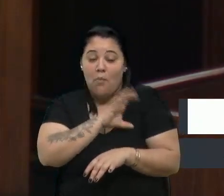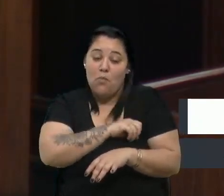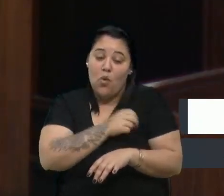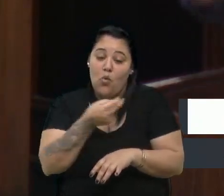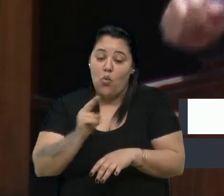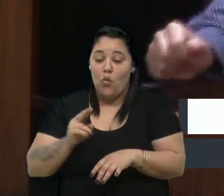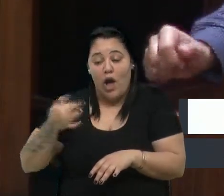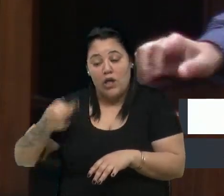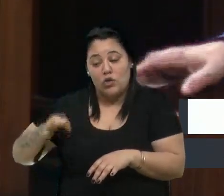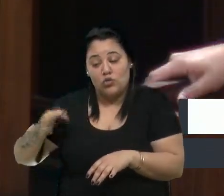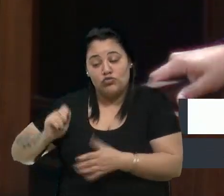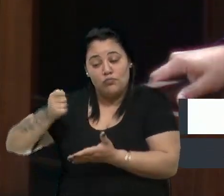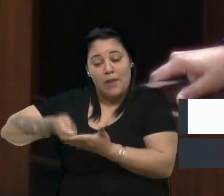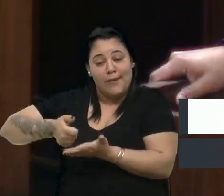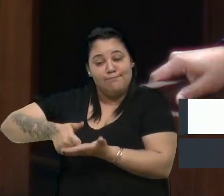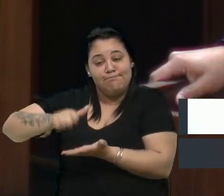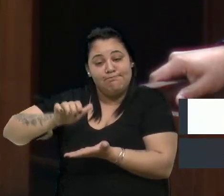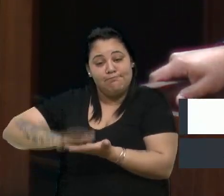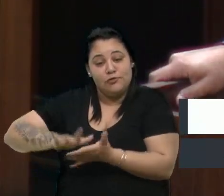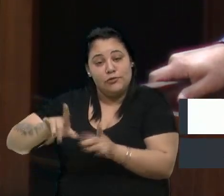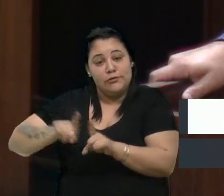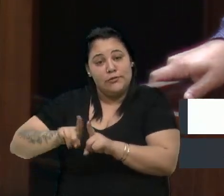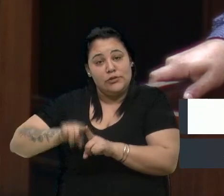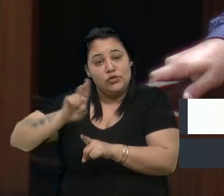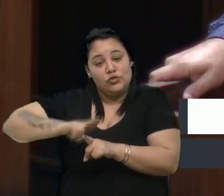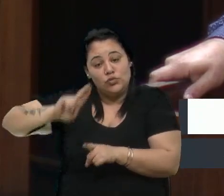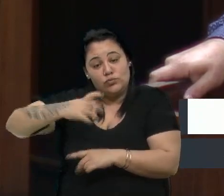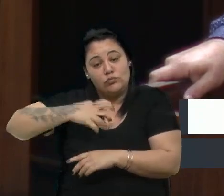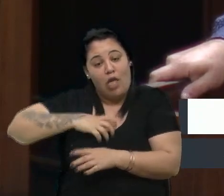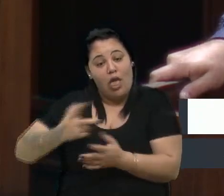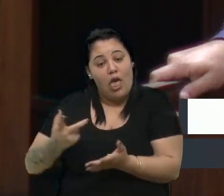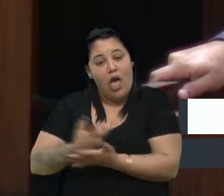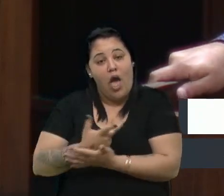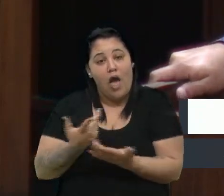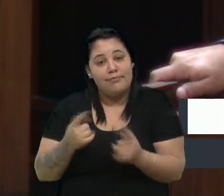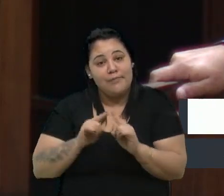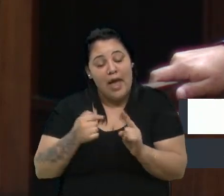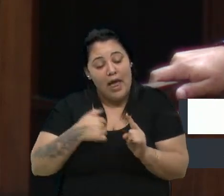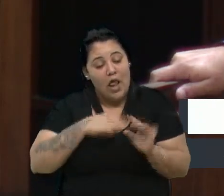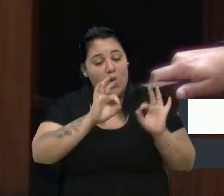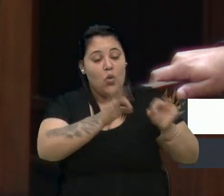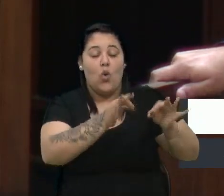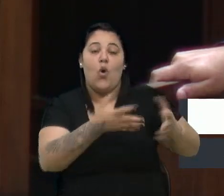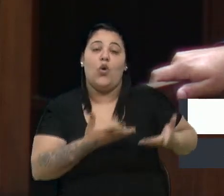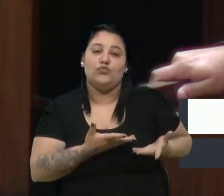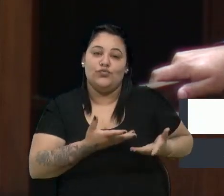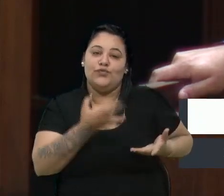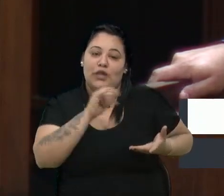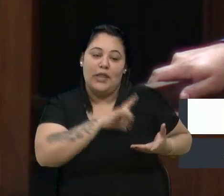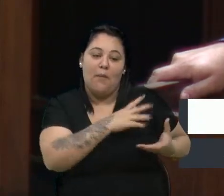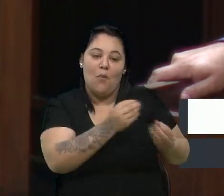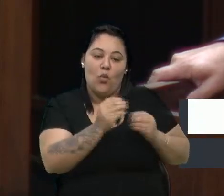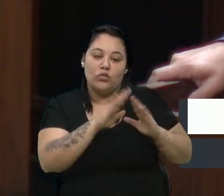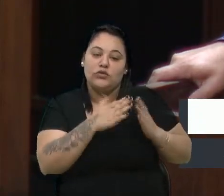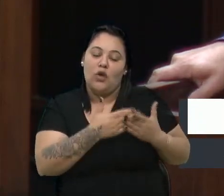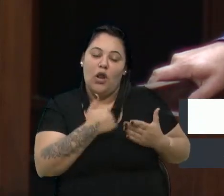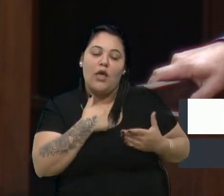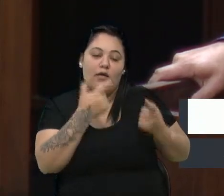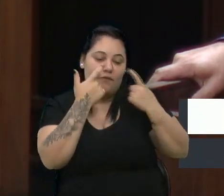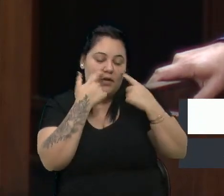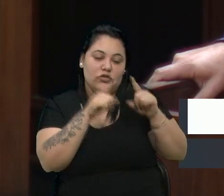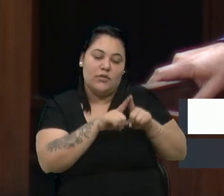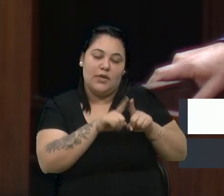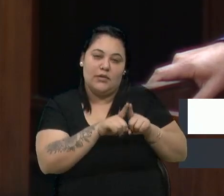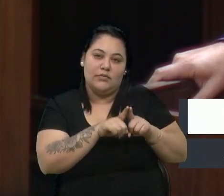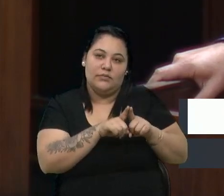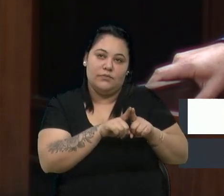pais ou de outras pessoas que usam de forma inadequada, mas eu concordo com o senhor, que circulo muitas escolas e vejo isso. O Luciano Corsetti,